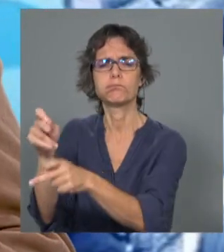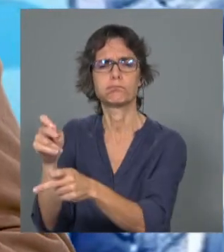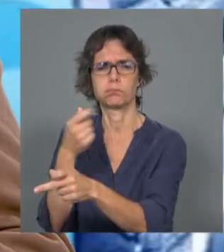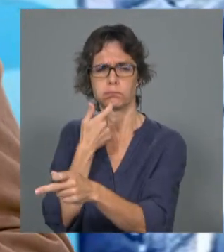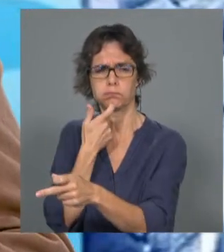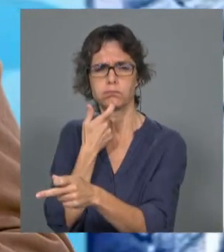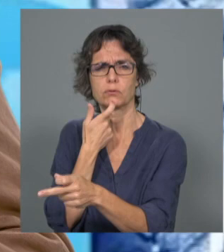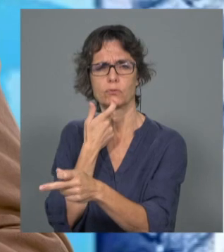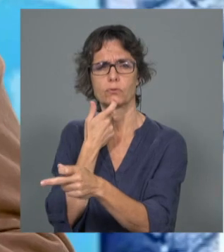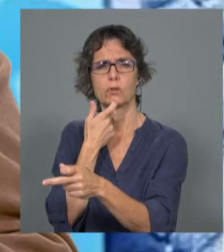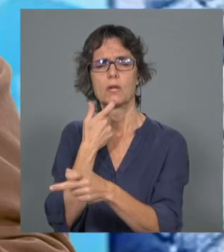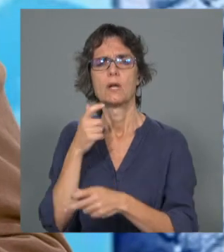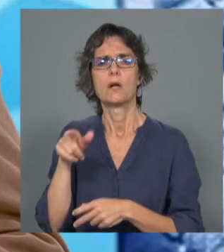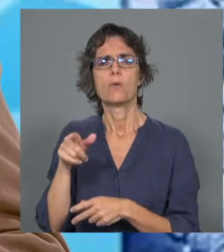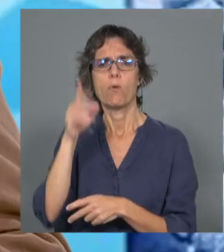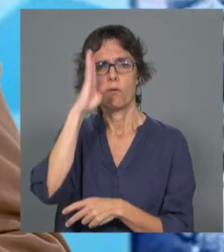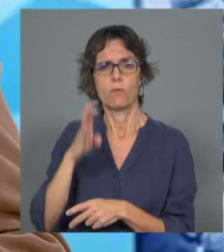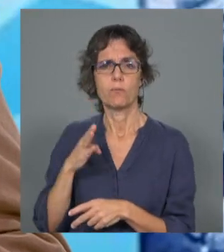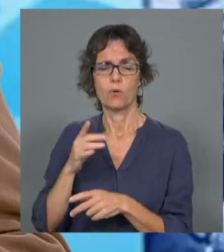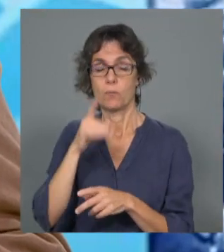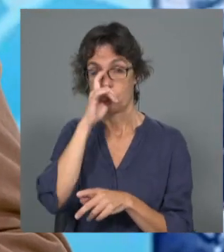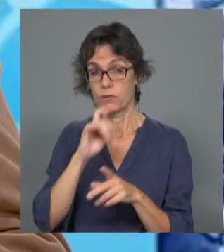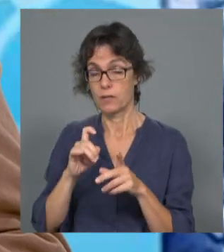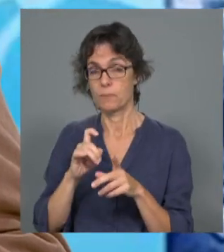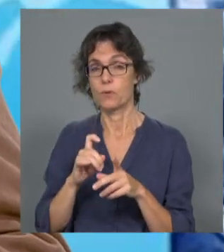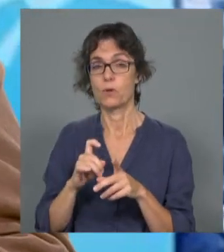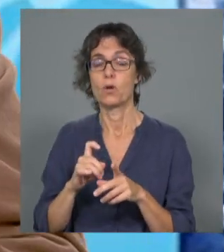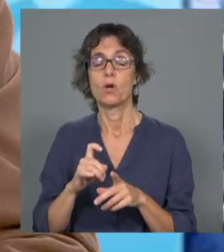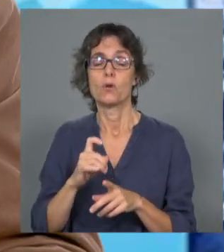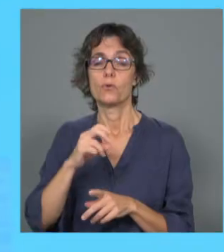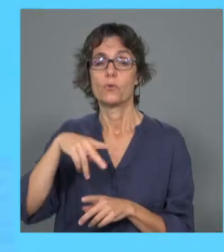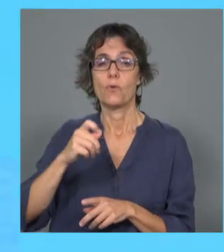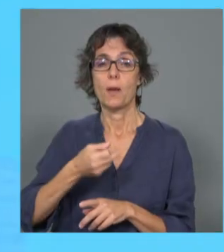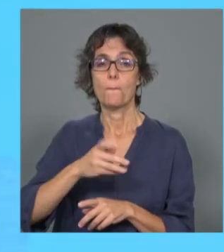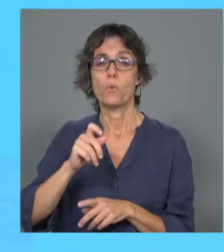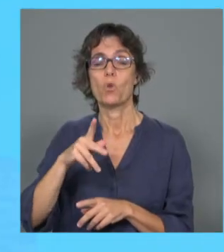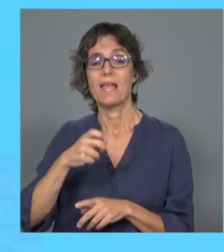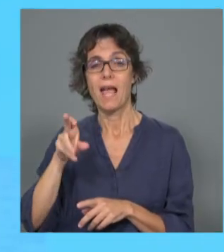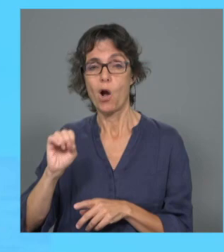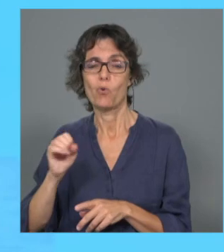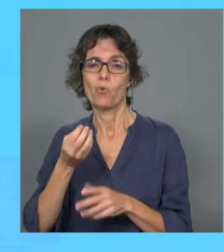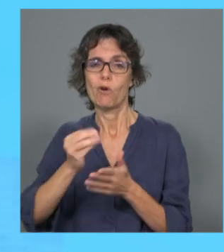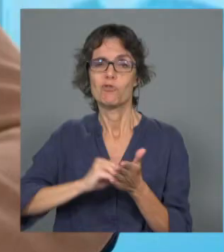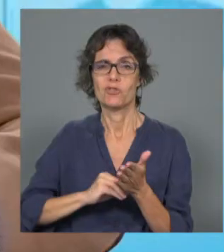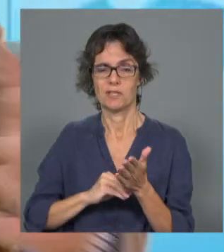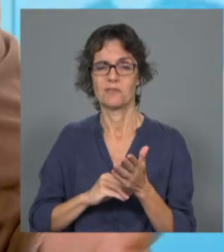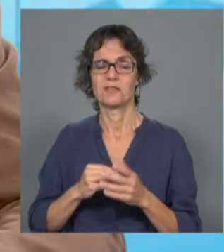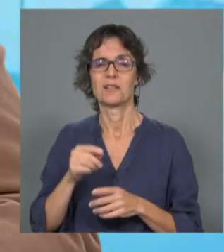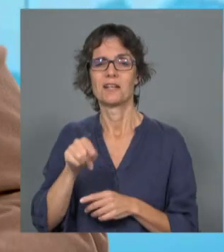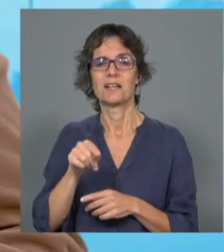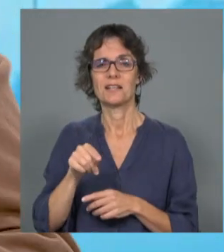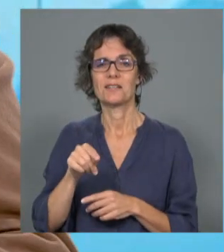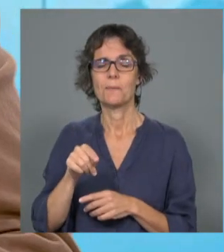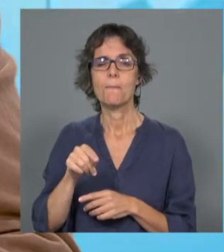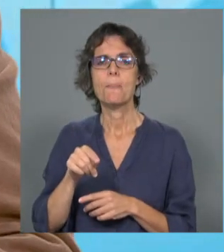expressão utilizada a propósito das tropas de Napoleão pelo famoso escritor francês Chateaubriand, foi o primeiro, La Chair à Canon. Portanto, vai haver muita gente